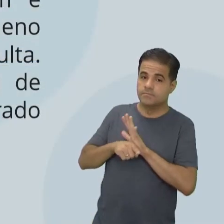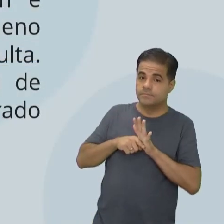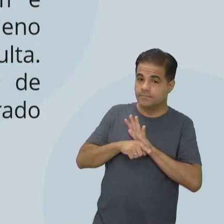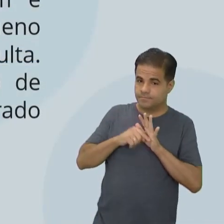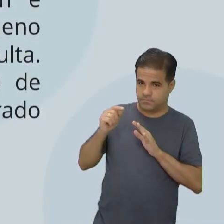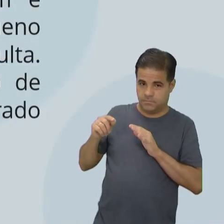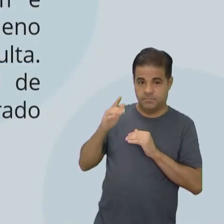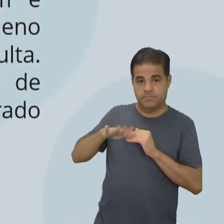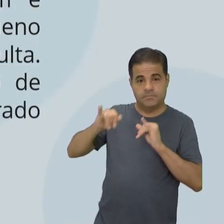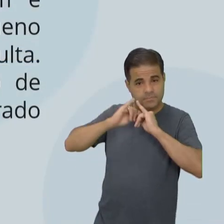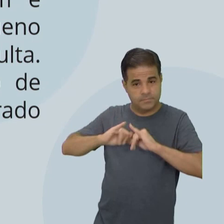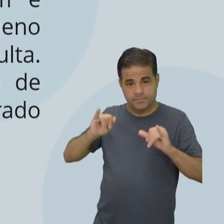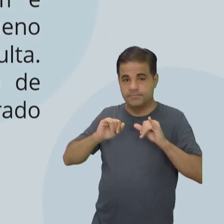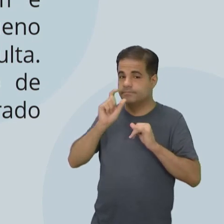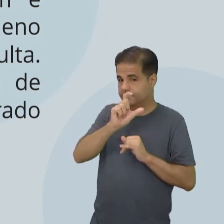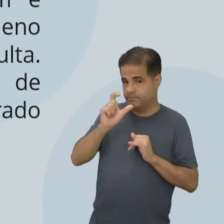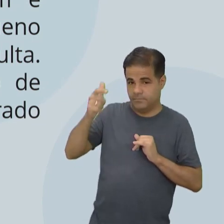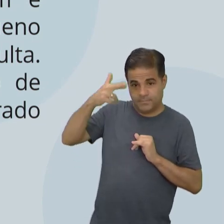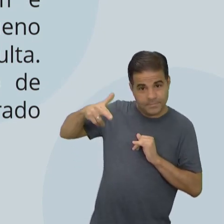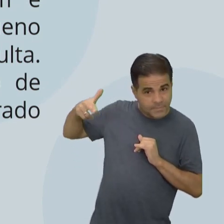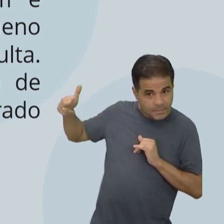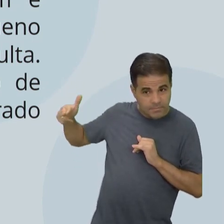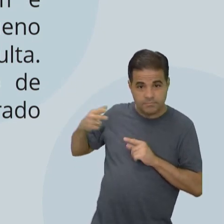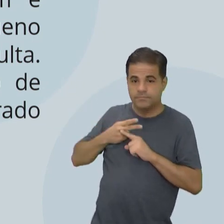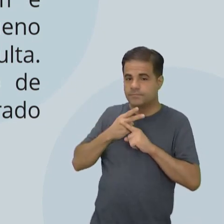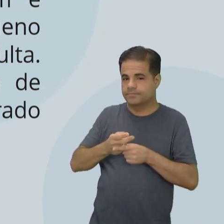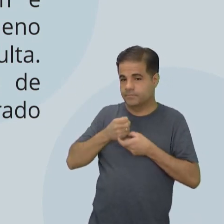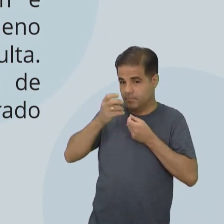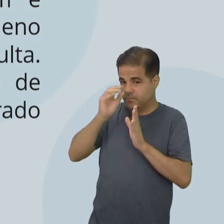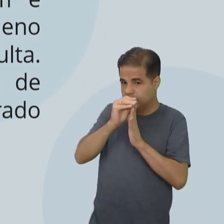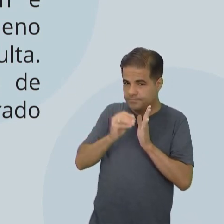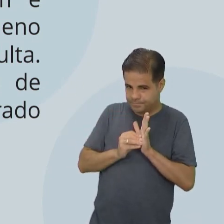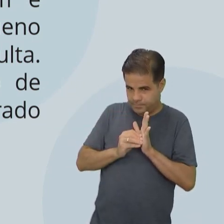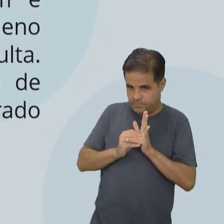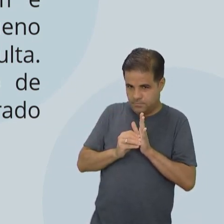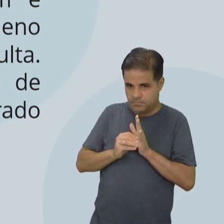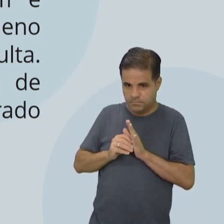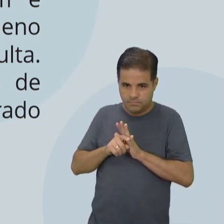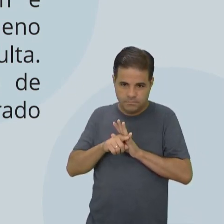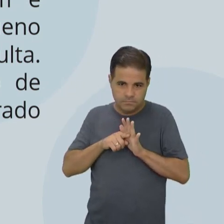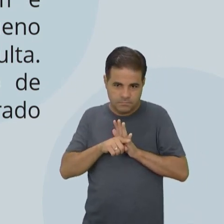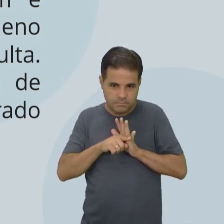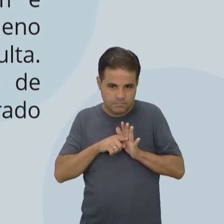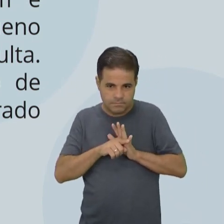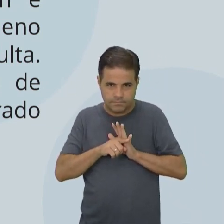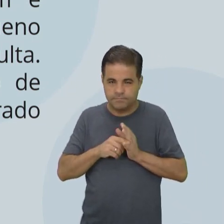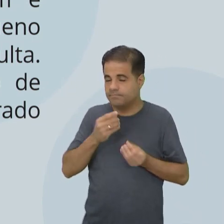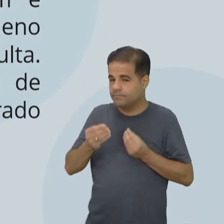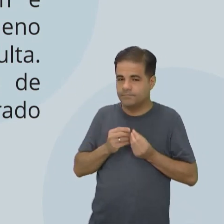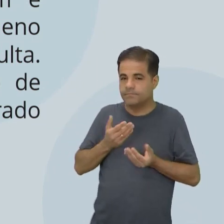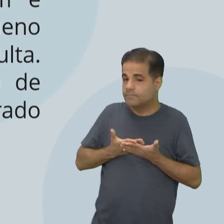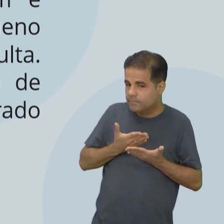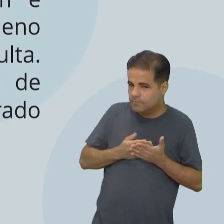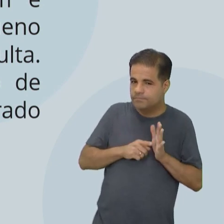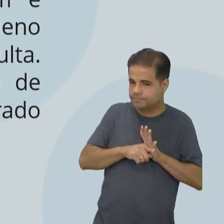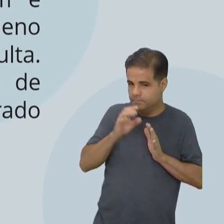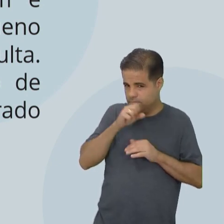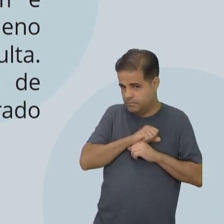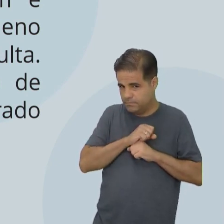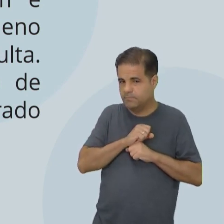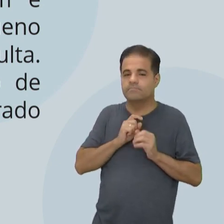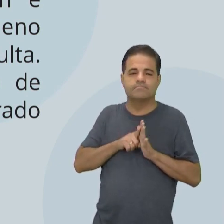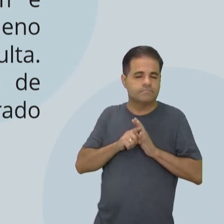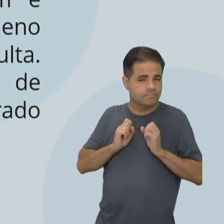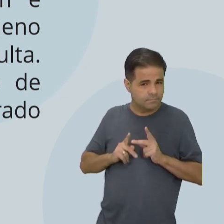noticiários internacionais, termos que sempre se repetem e busque construir um glossário com um pequeno caderno, como um mini dicionário de rápida